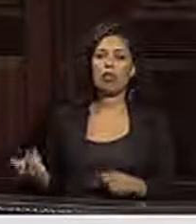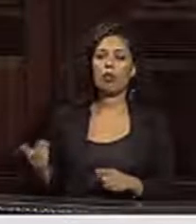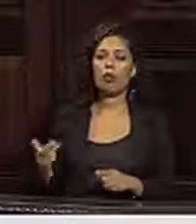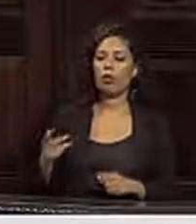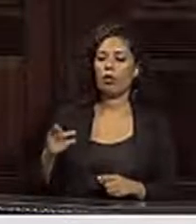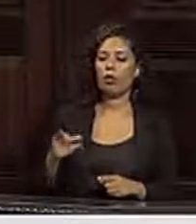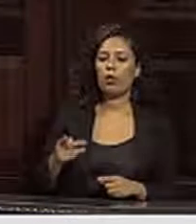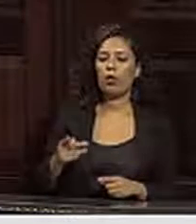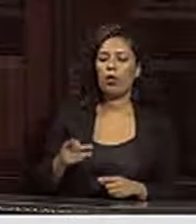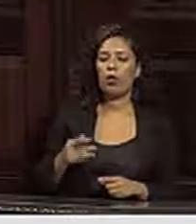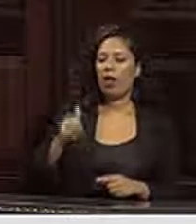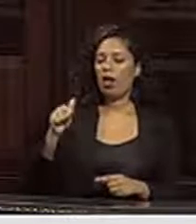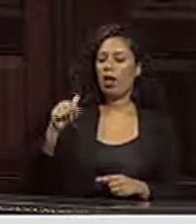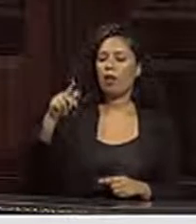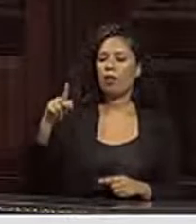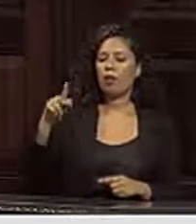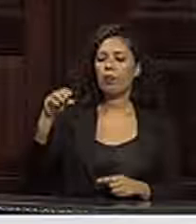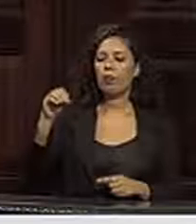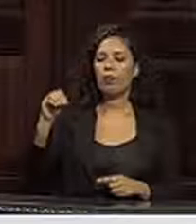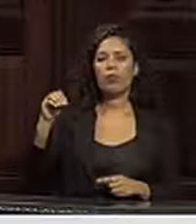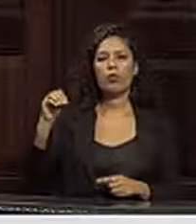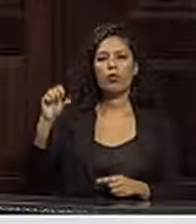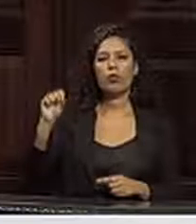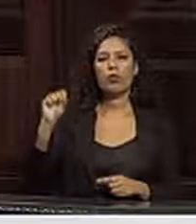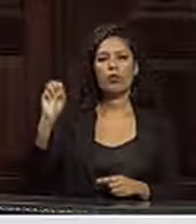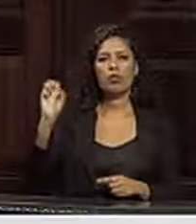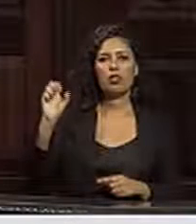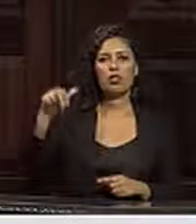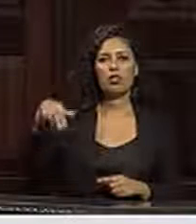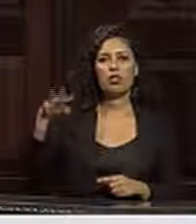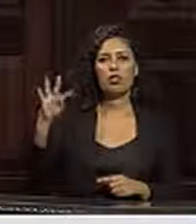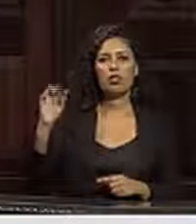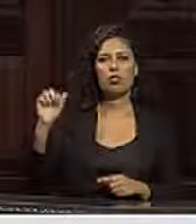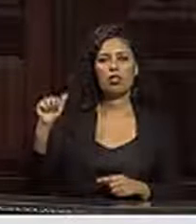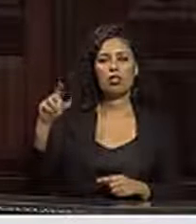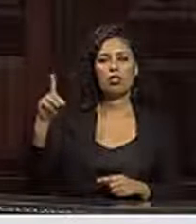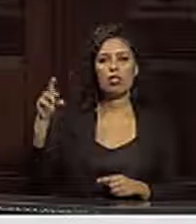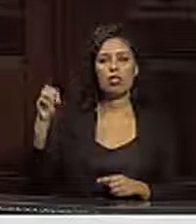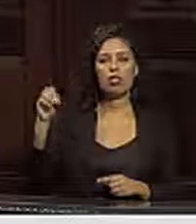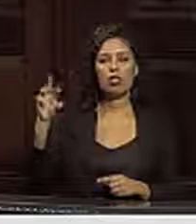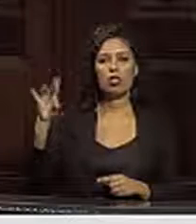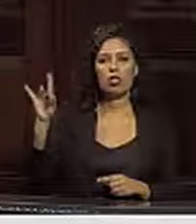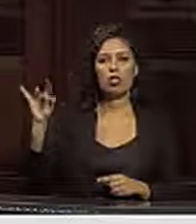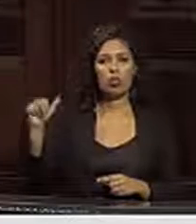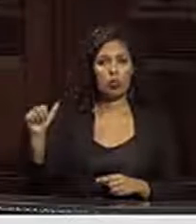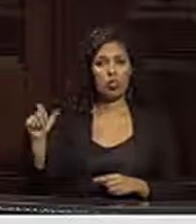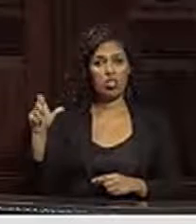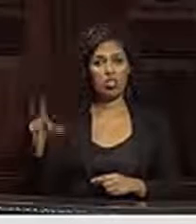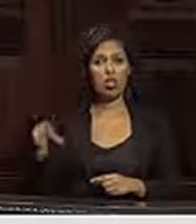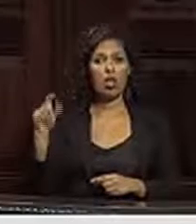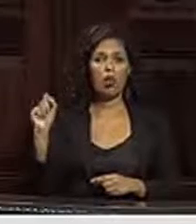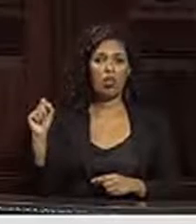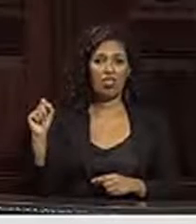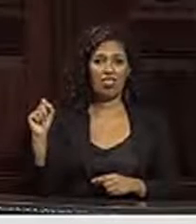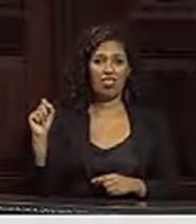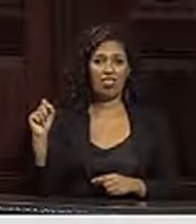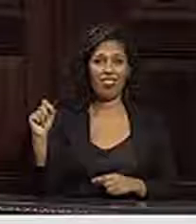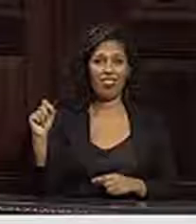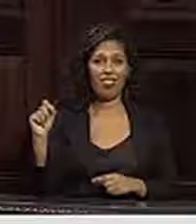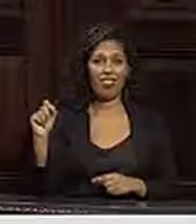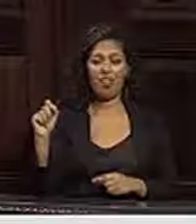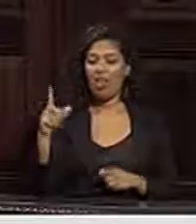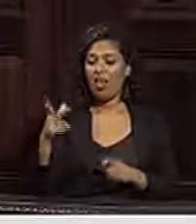senhor presidente. Tira os direitos, rasga a CLT.